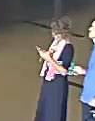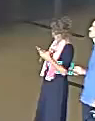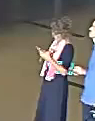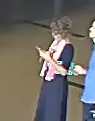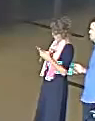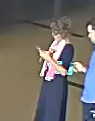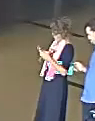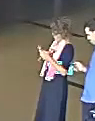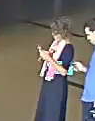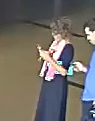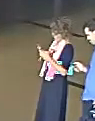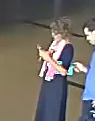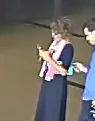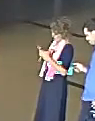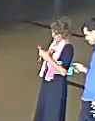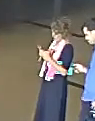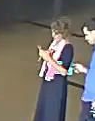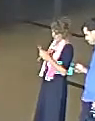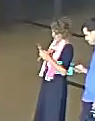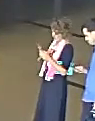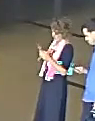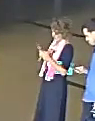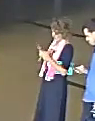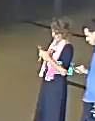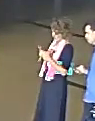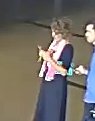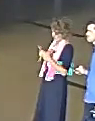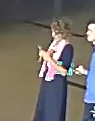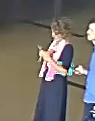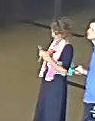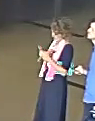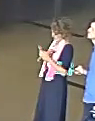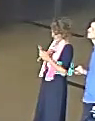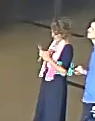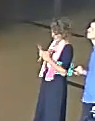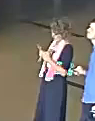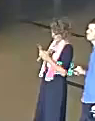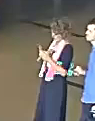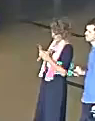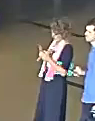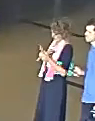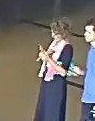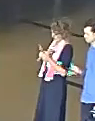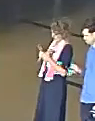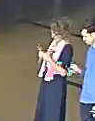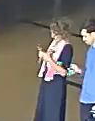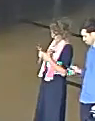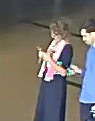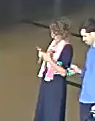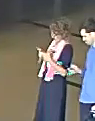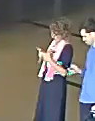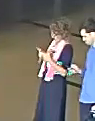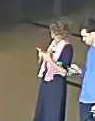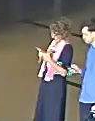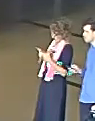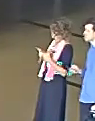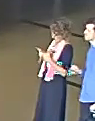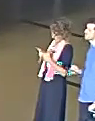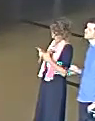aqui na cintura esse normal ele não ajuda normal é um nota que a pessoa com deficiência não precisa ser ajudada